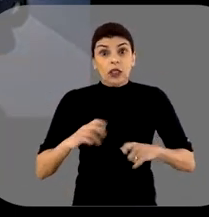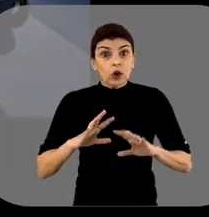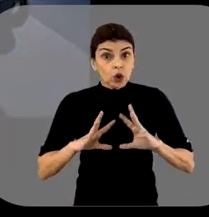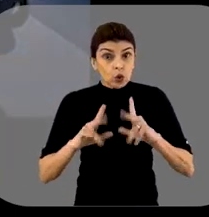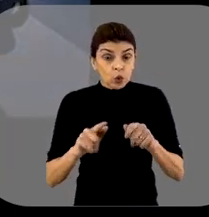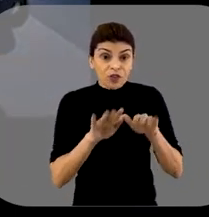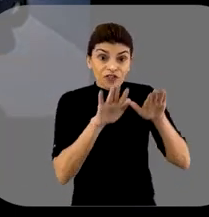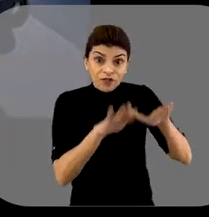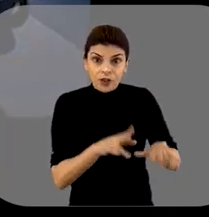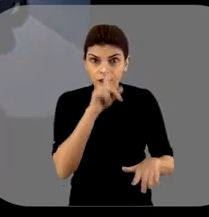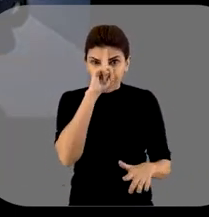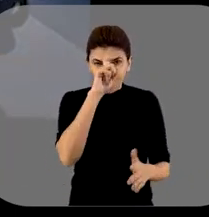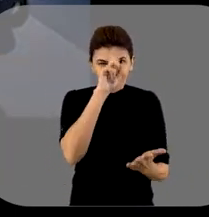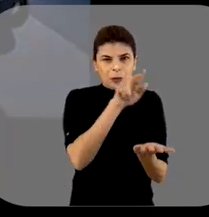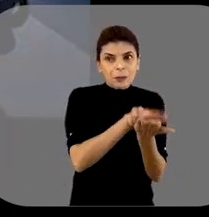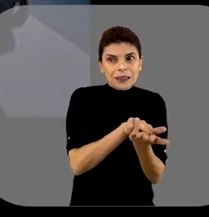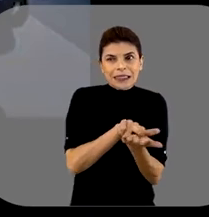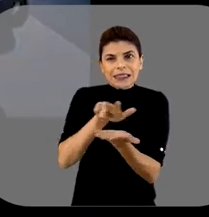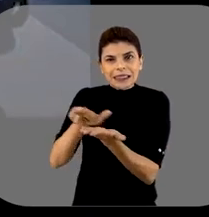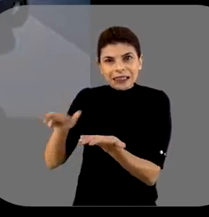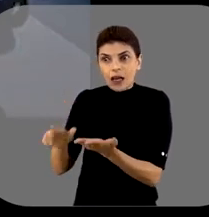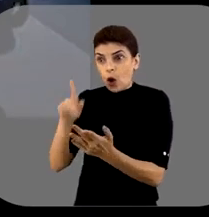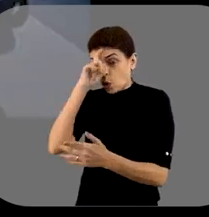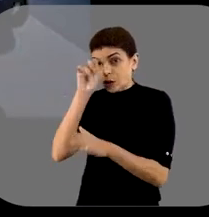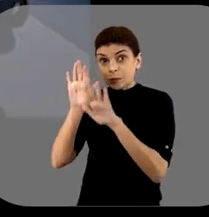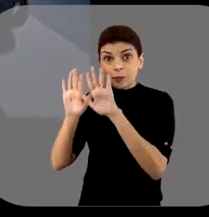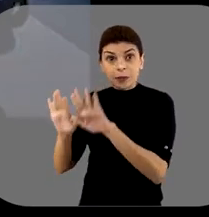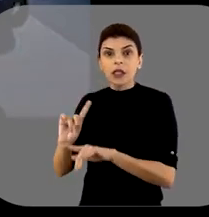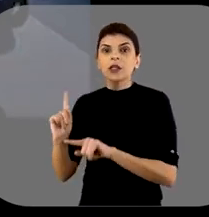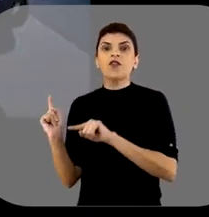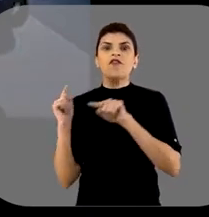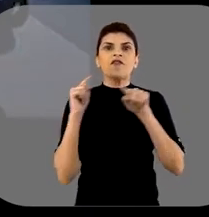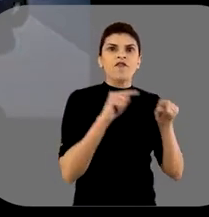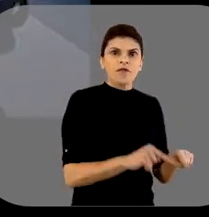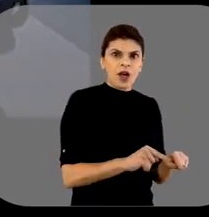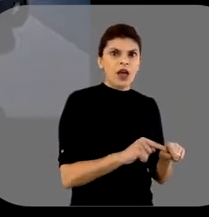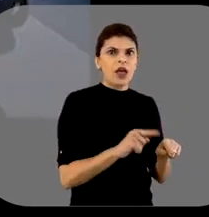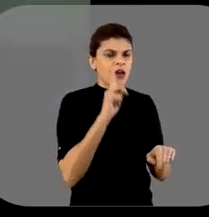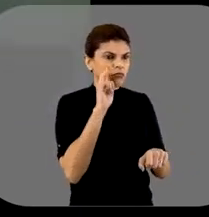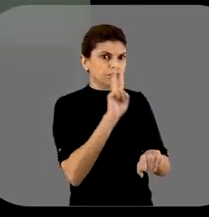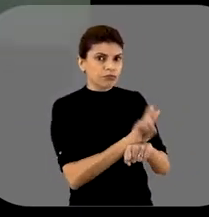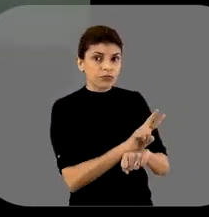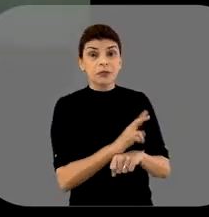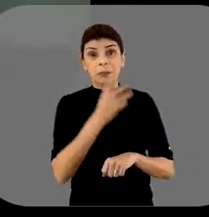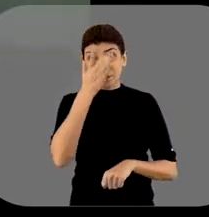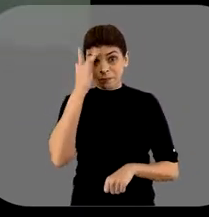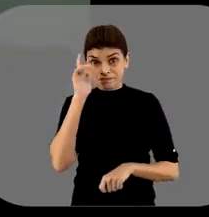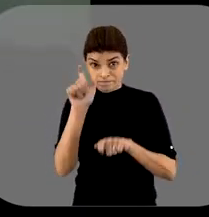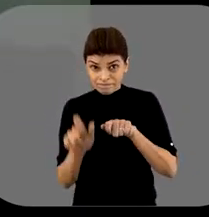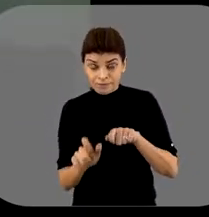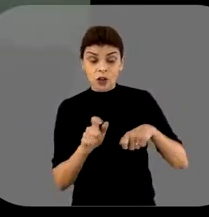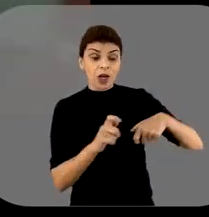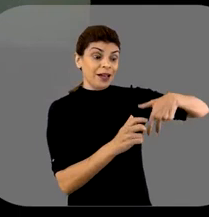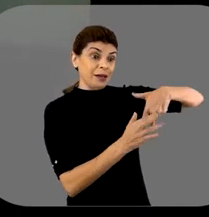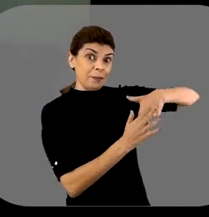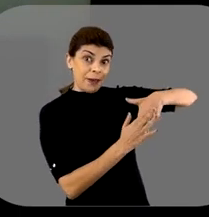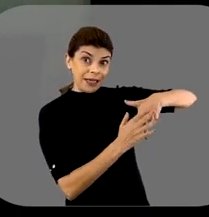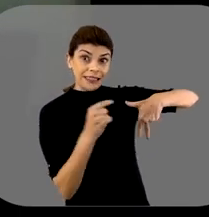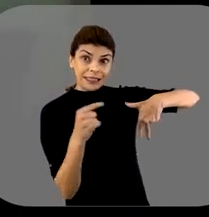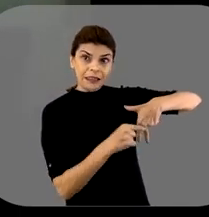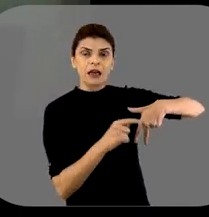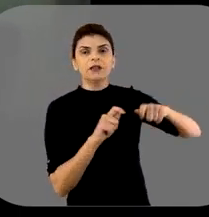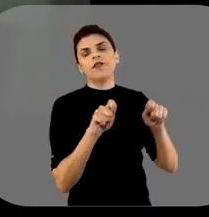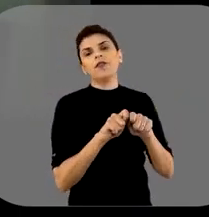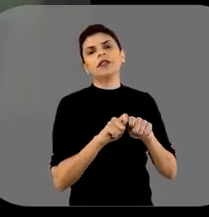todo mundo ficar hospitalizado dentro de um hospital, né? Ou de repente ele vem não para ficar hospitalizado. O paciente vem para